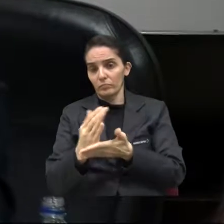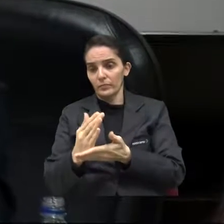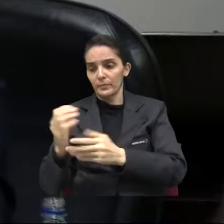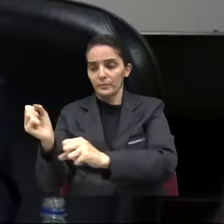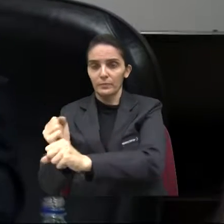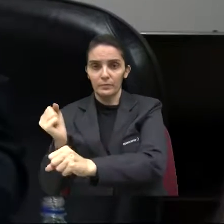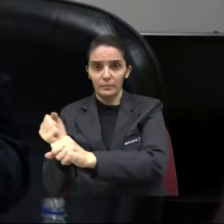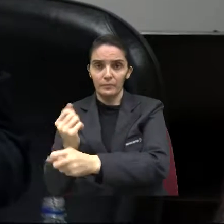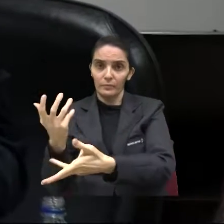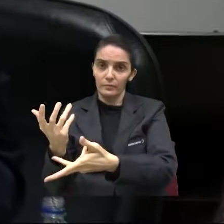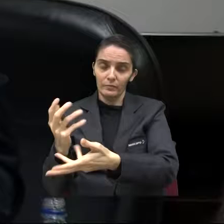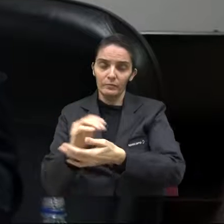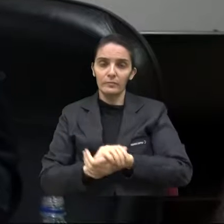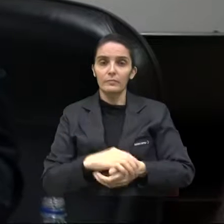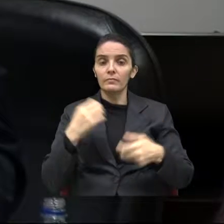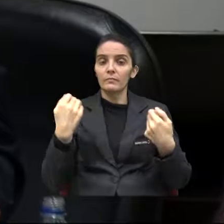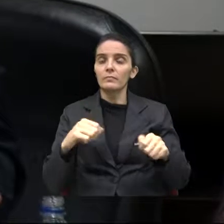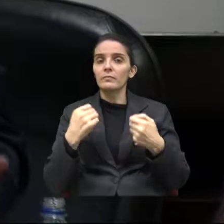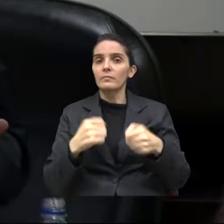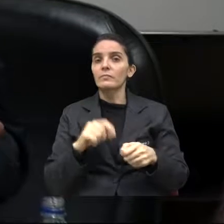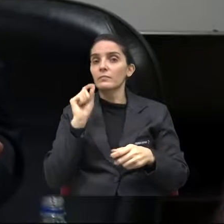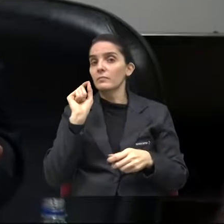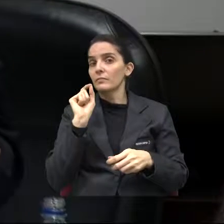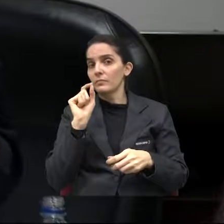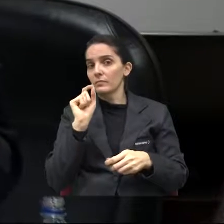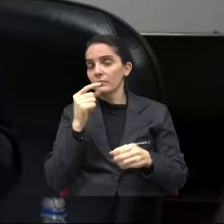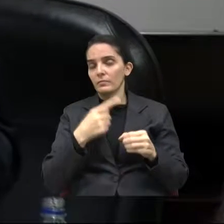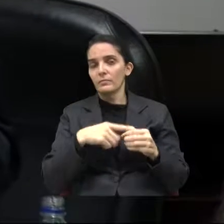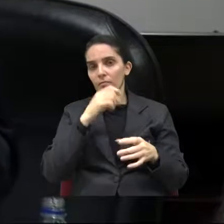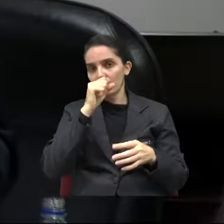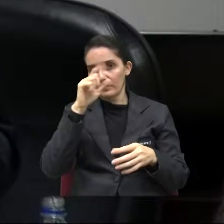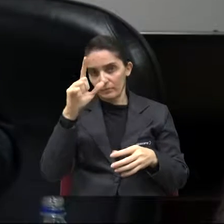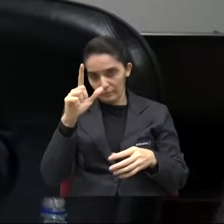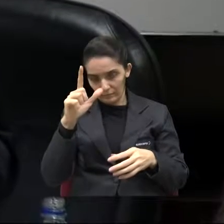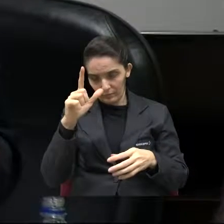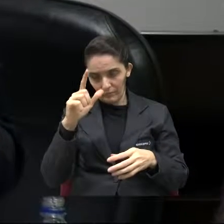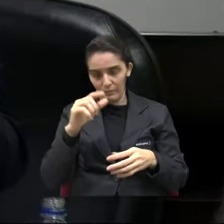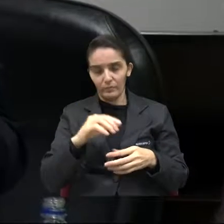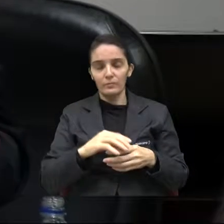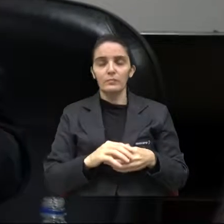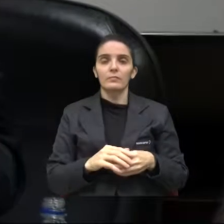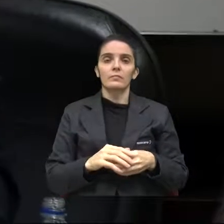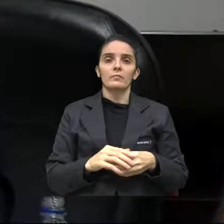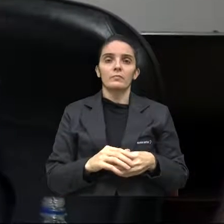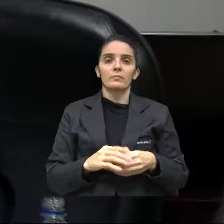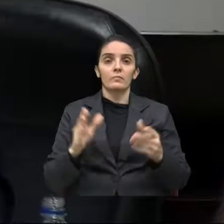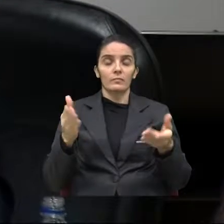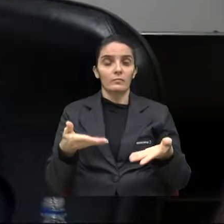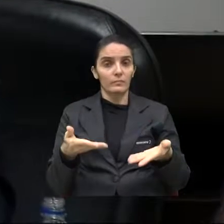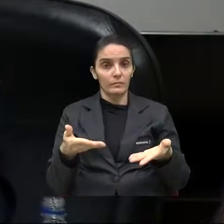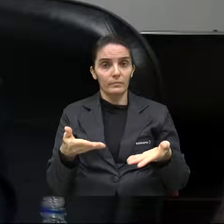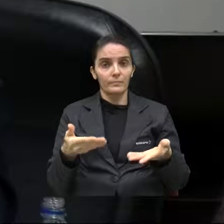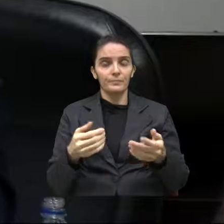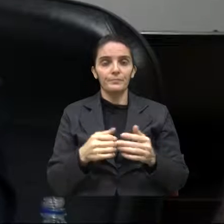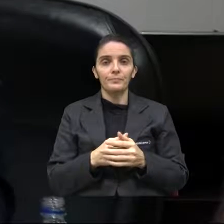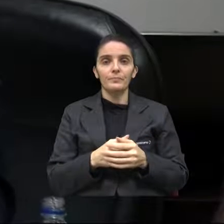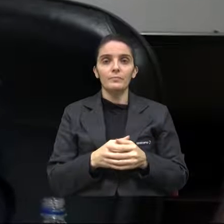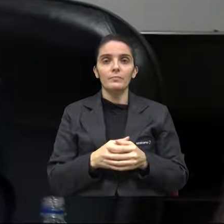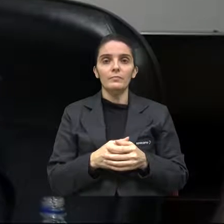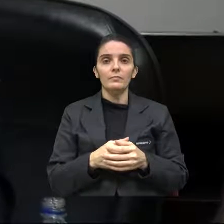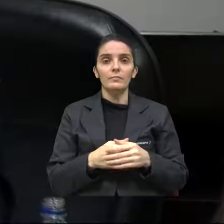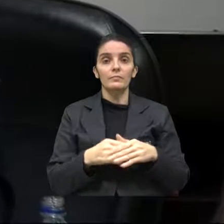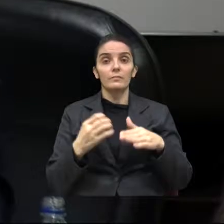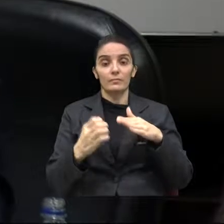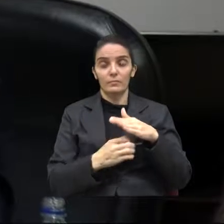realizar o empreendimento. O que precisa é que Limeira, aliás, o que Limeira precisa é realmente de